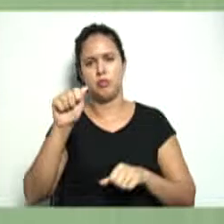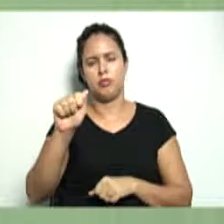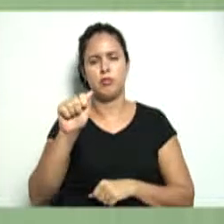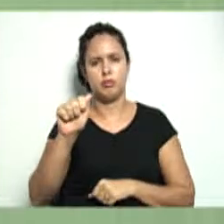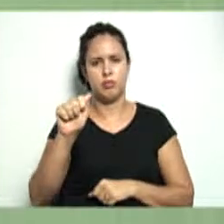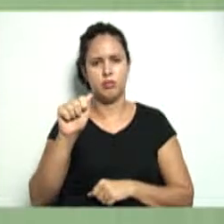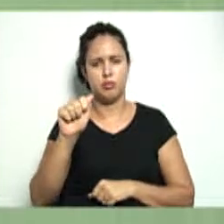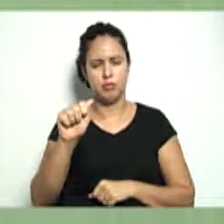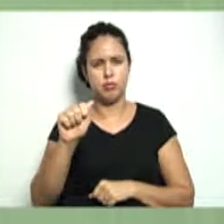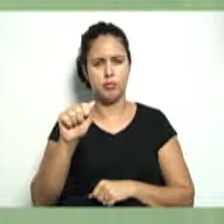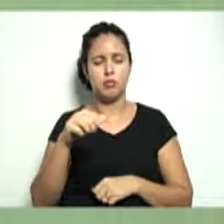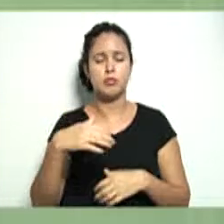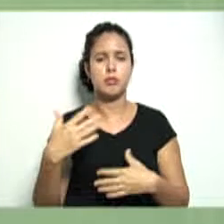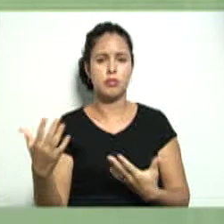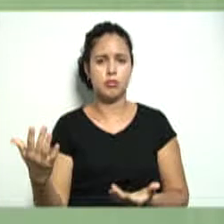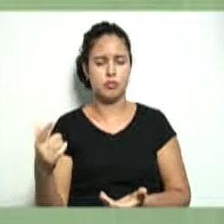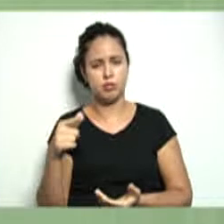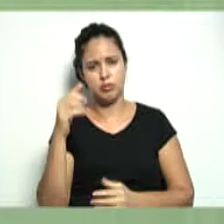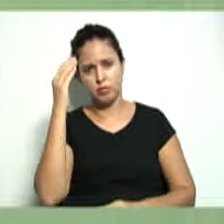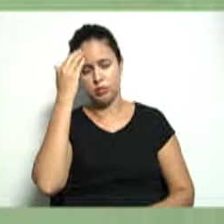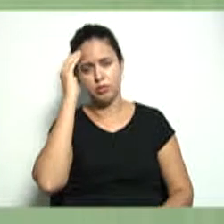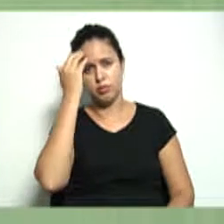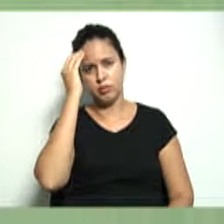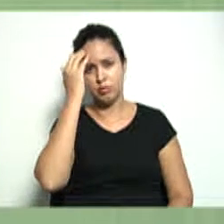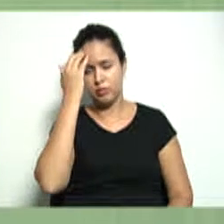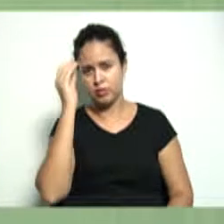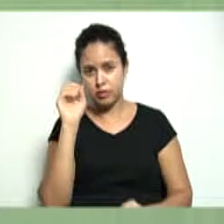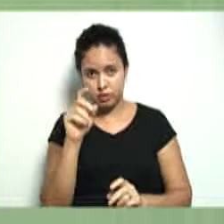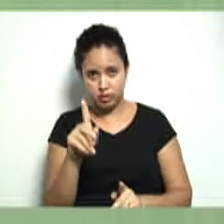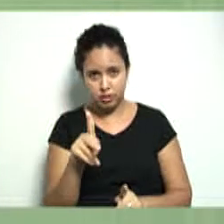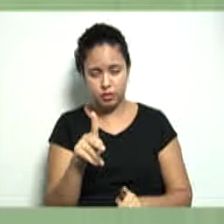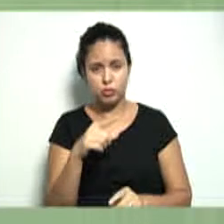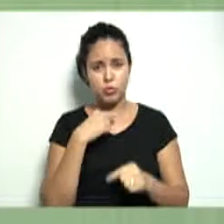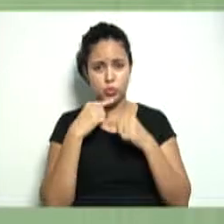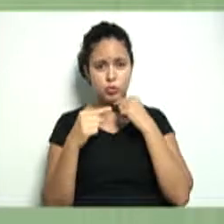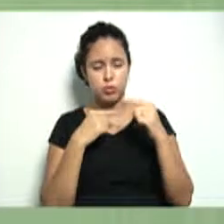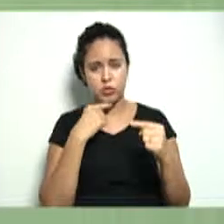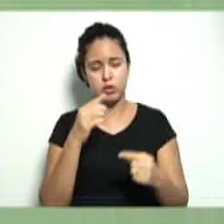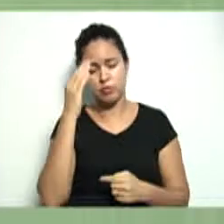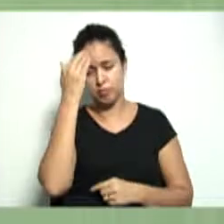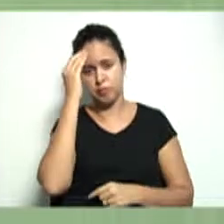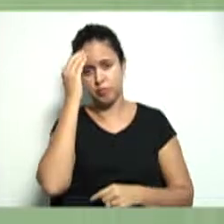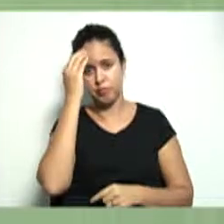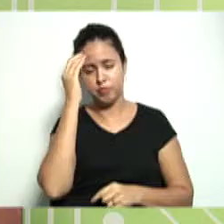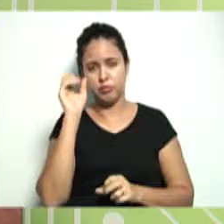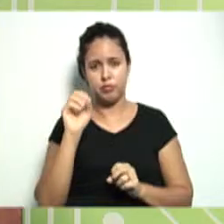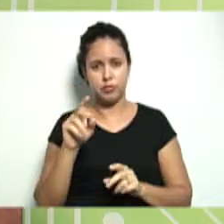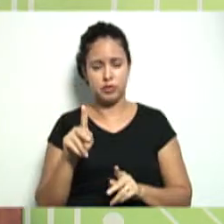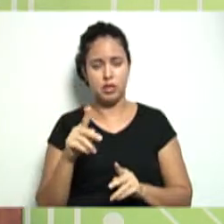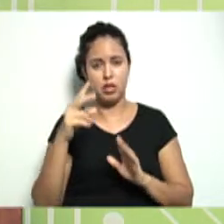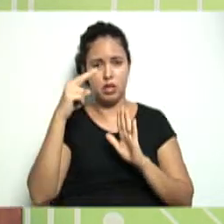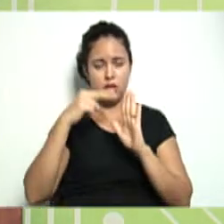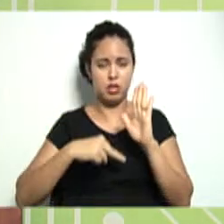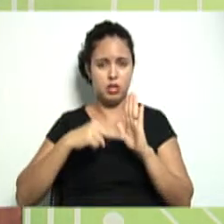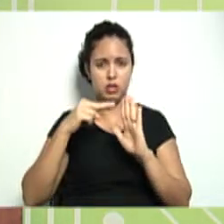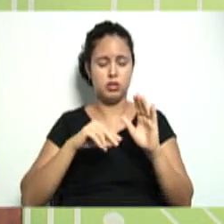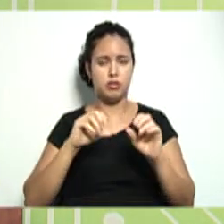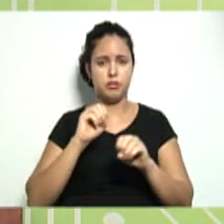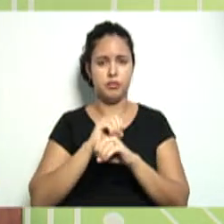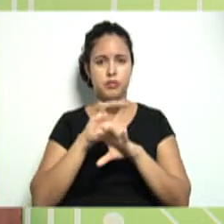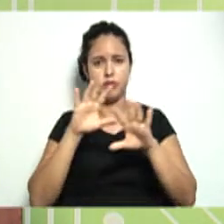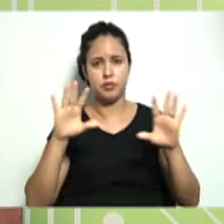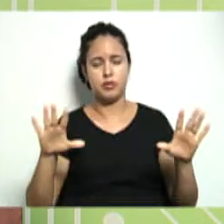A. Espero que tenha sanado a dúvida de vocês. Leiam atentamente